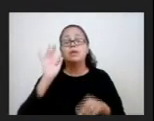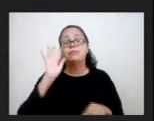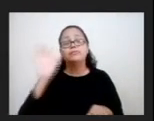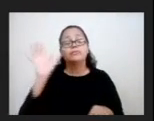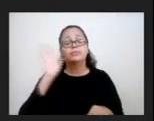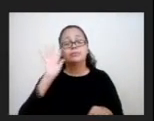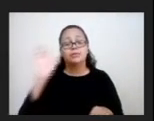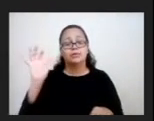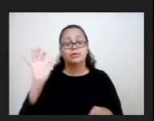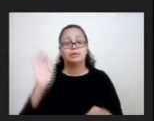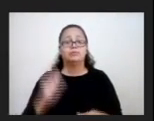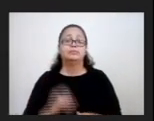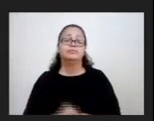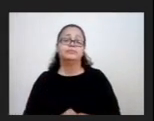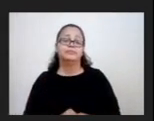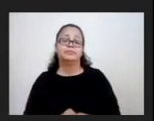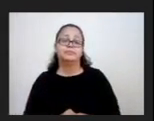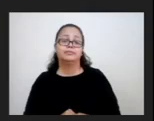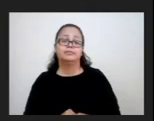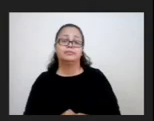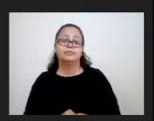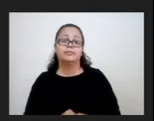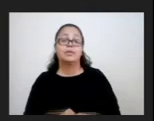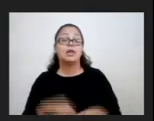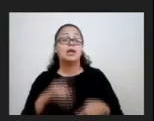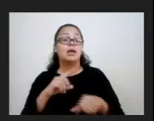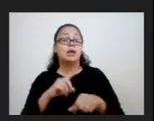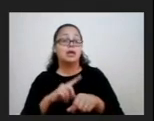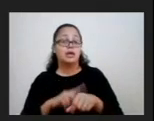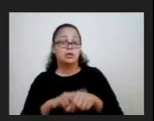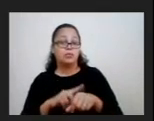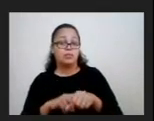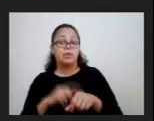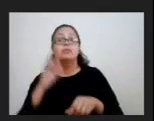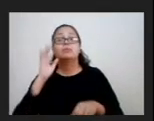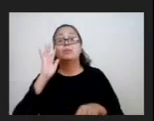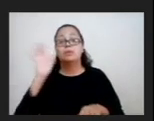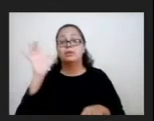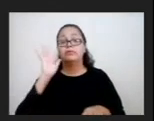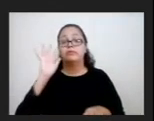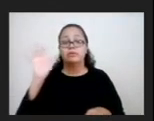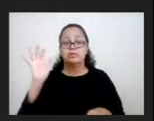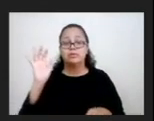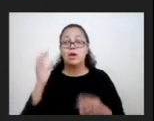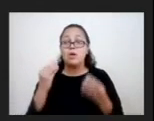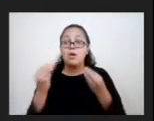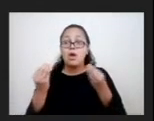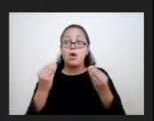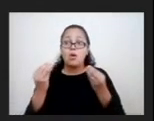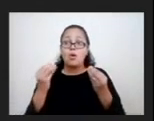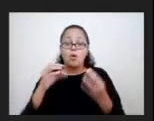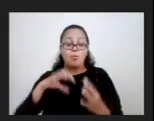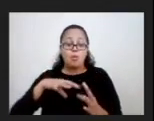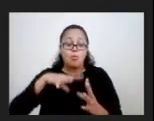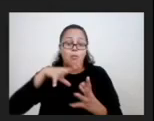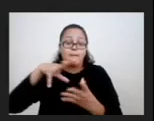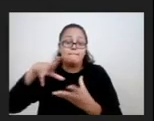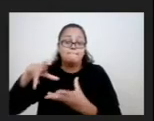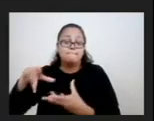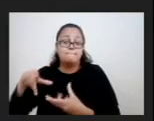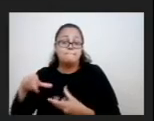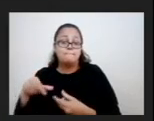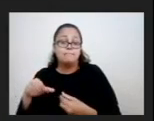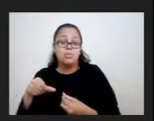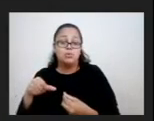ser ficção, tá? E aí, a partir do momento que é uma ficção, é como se eu tivesse o mundo na palma da minha mão. Hoje é